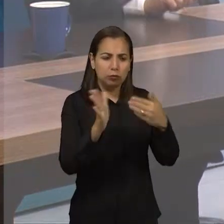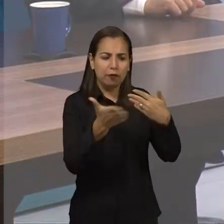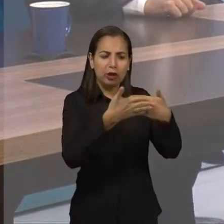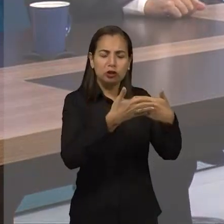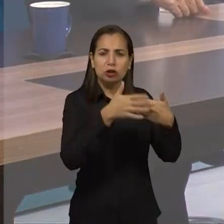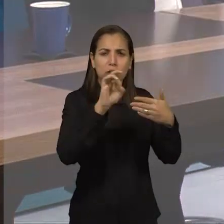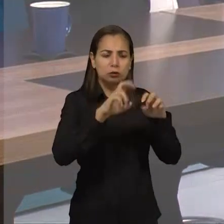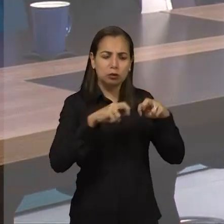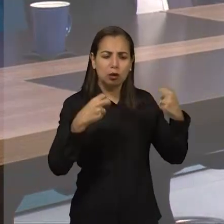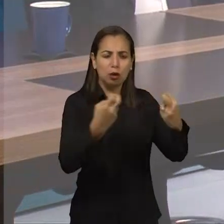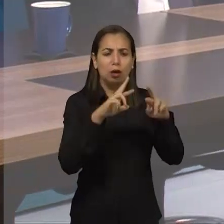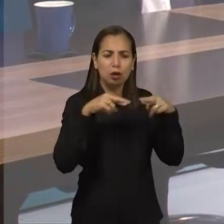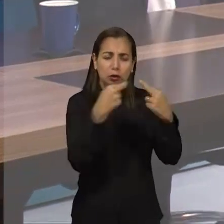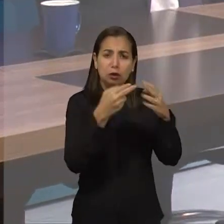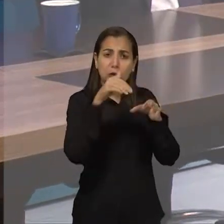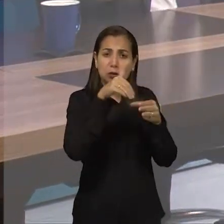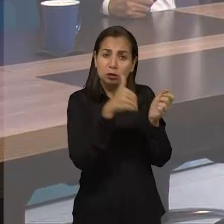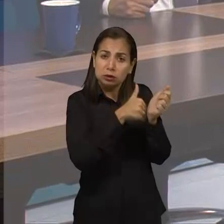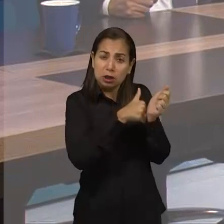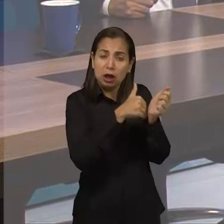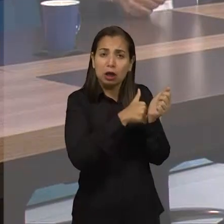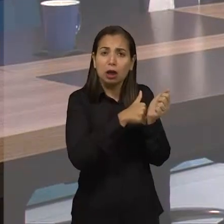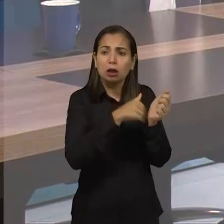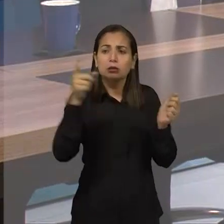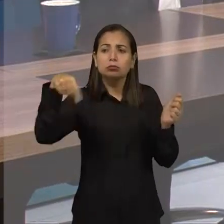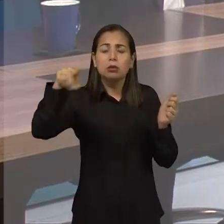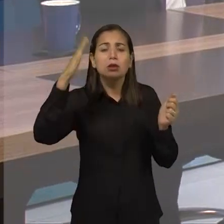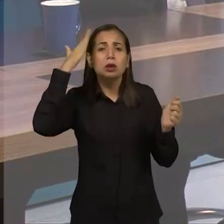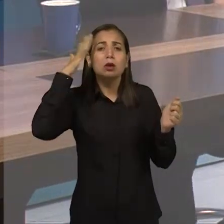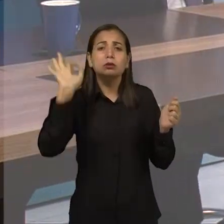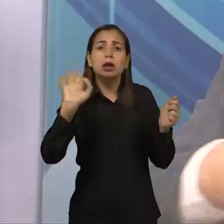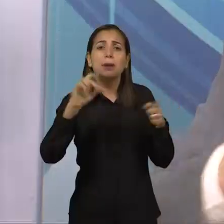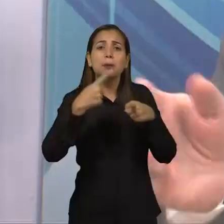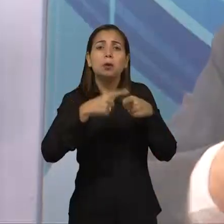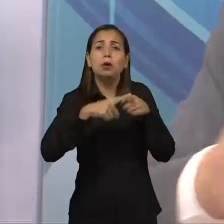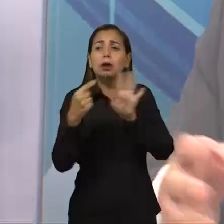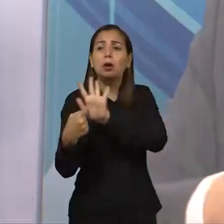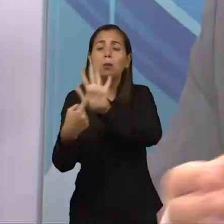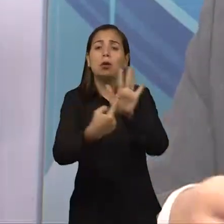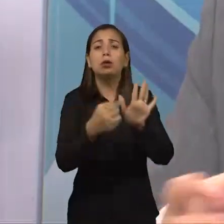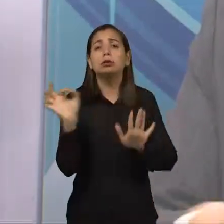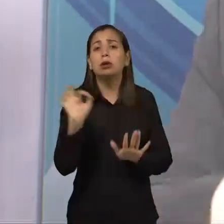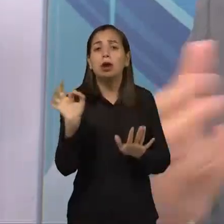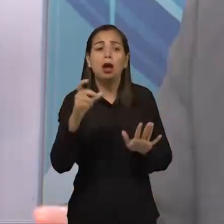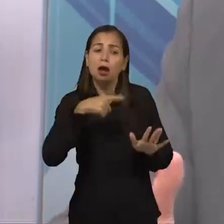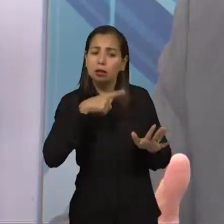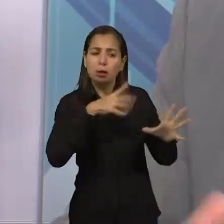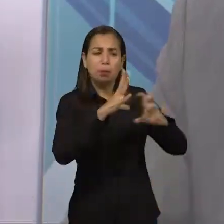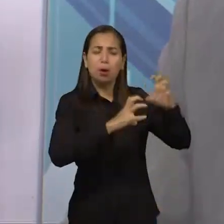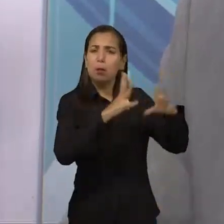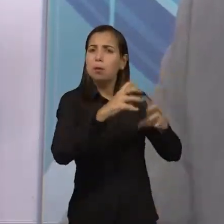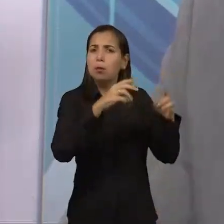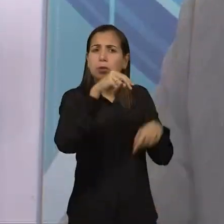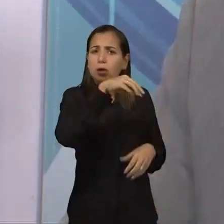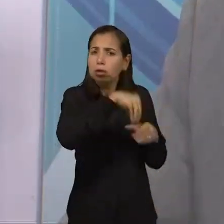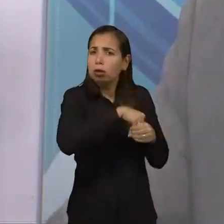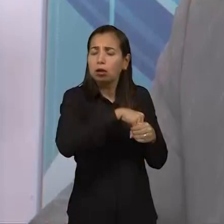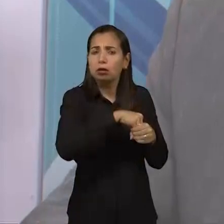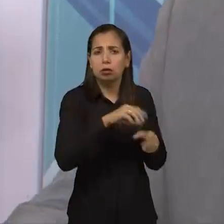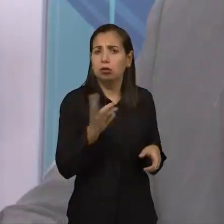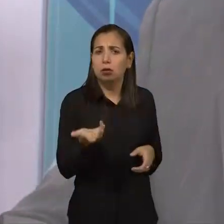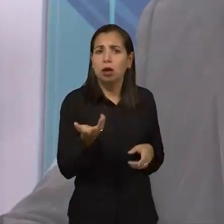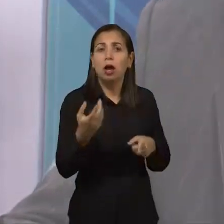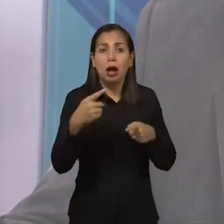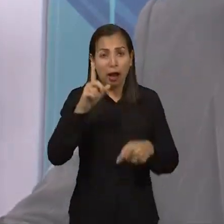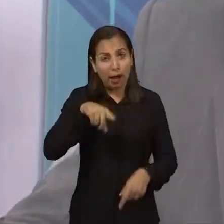não aconteceria. Por quê? Porque ninguém ia saber, porque não tem exposição para ninguém. Então eles vão se agredir, é normal, ninguém é neutro, mas